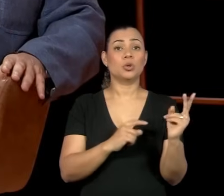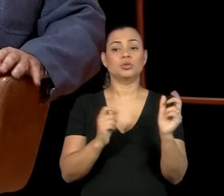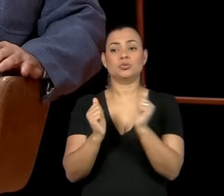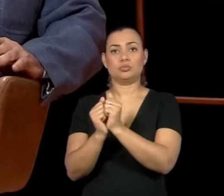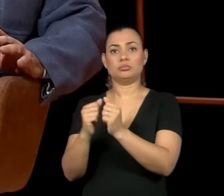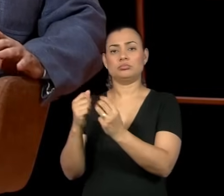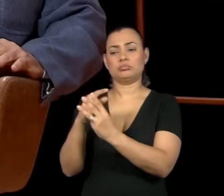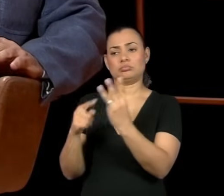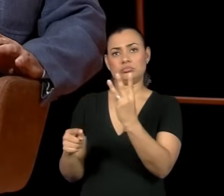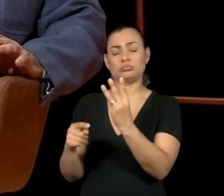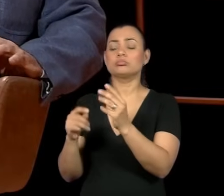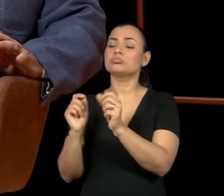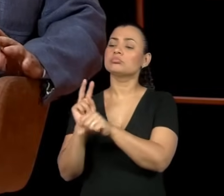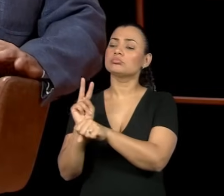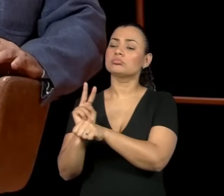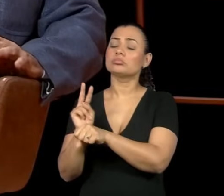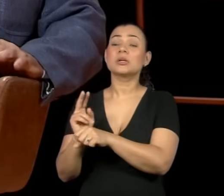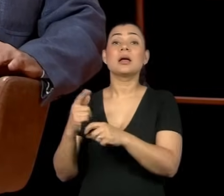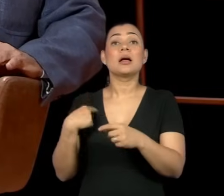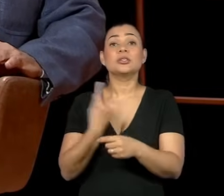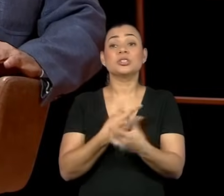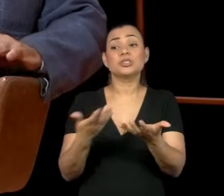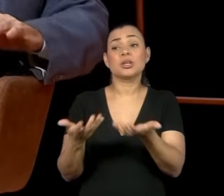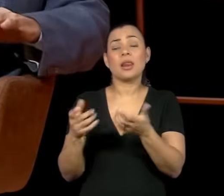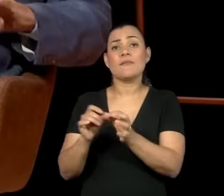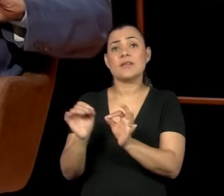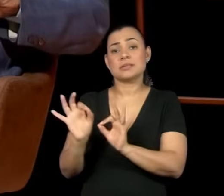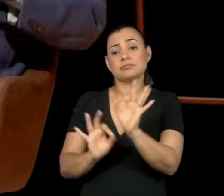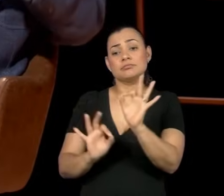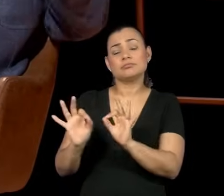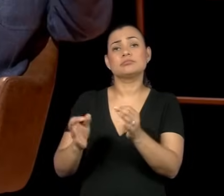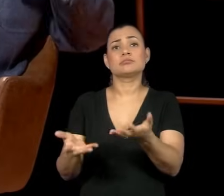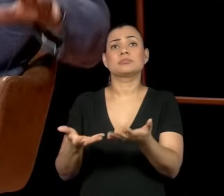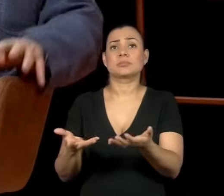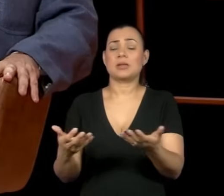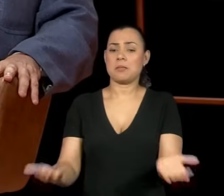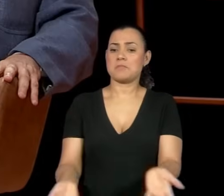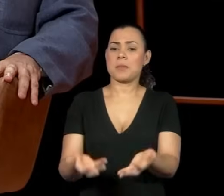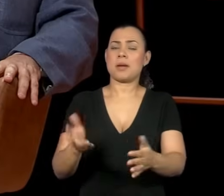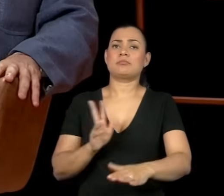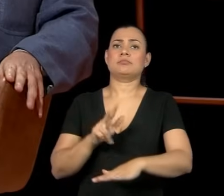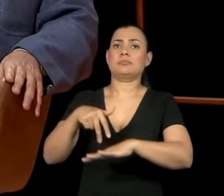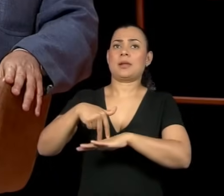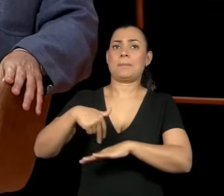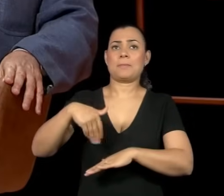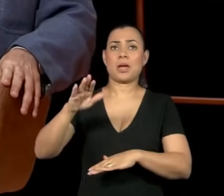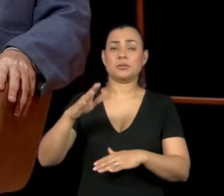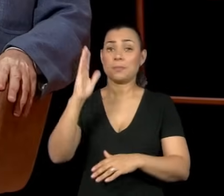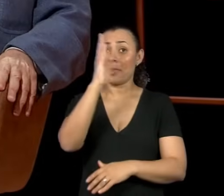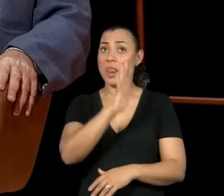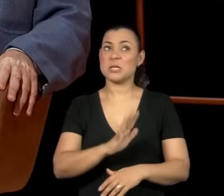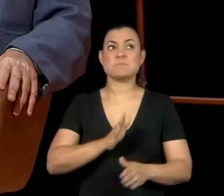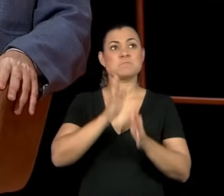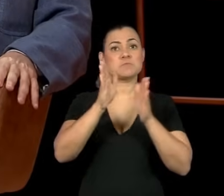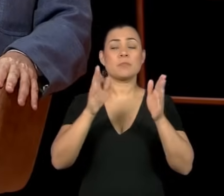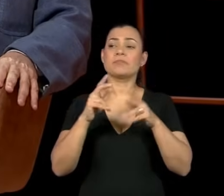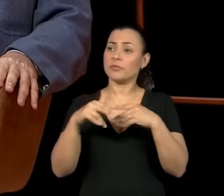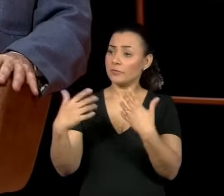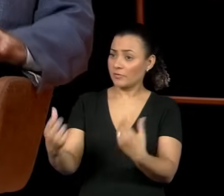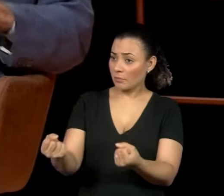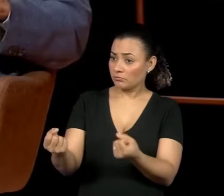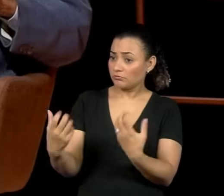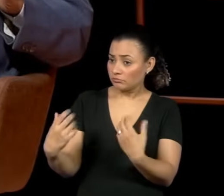nós fizemos, eles queriam fazer levantar o Roberto fortemente por todo o Brasil. E eu falei, vamos